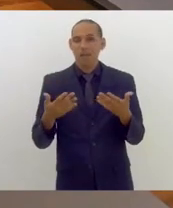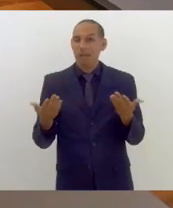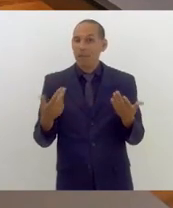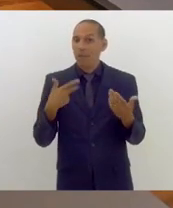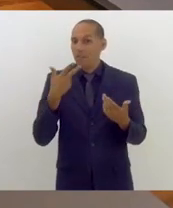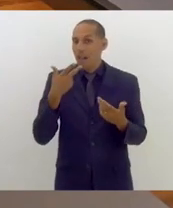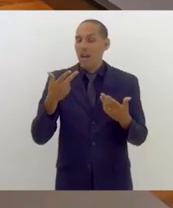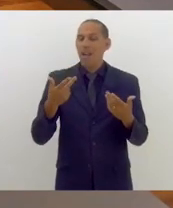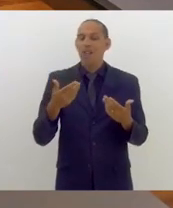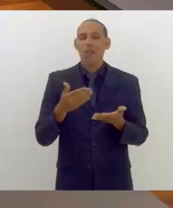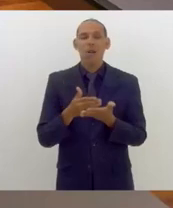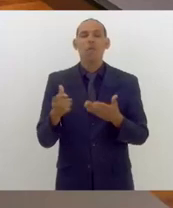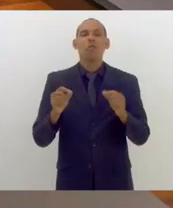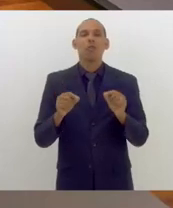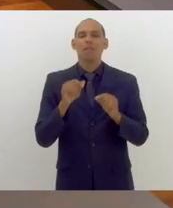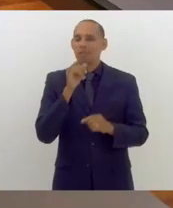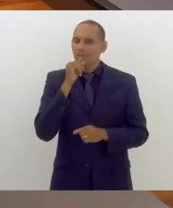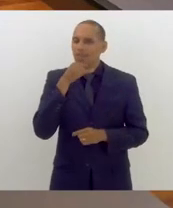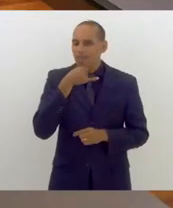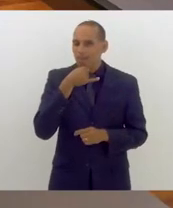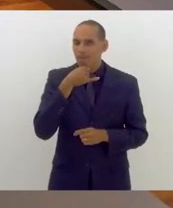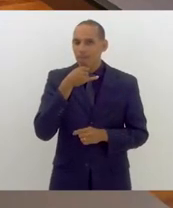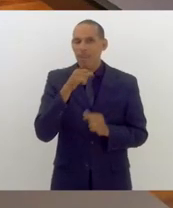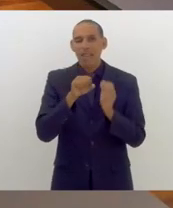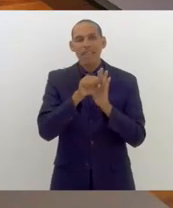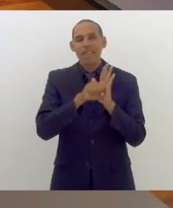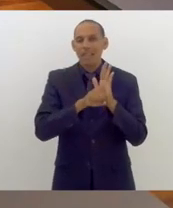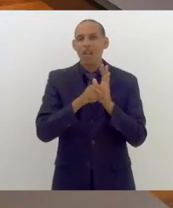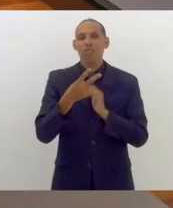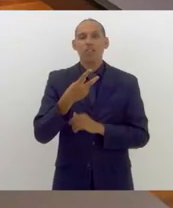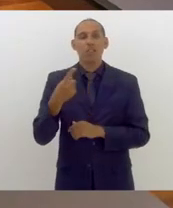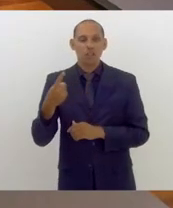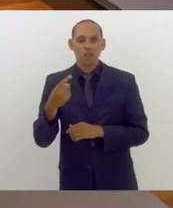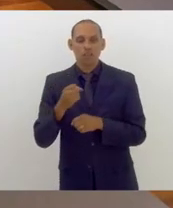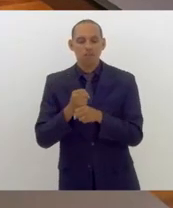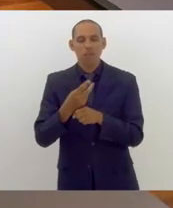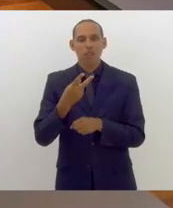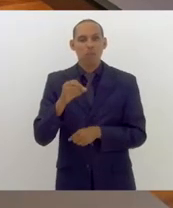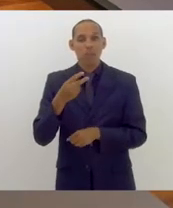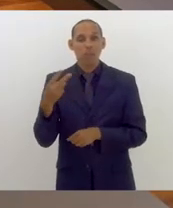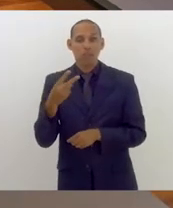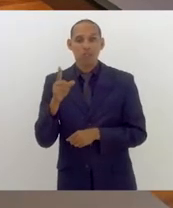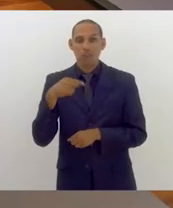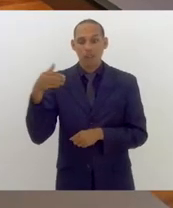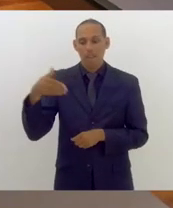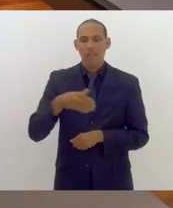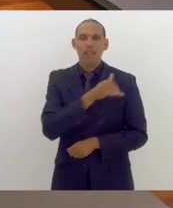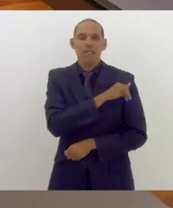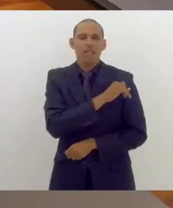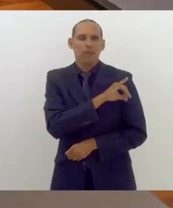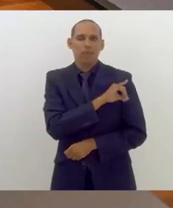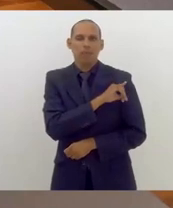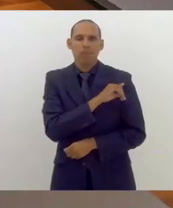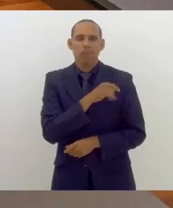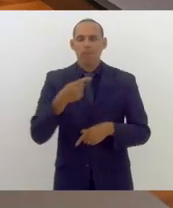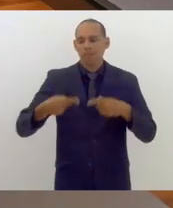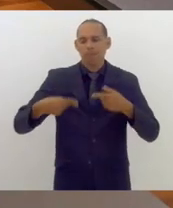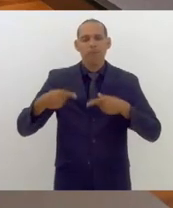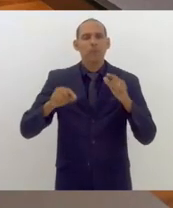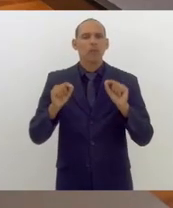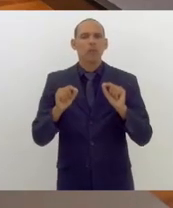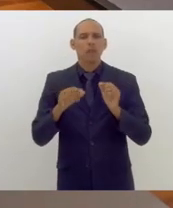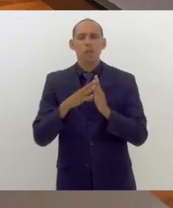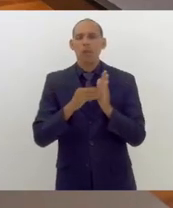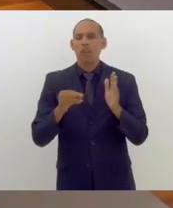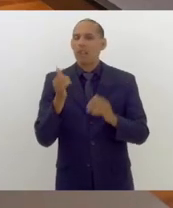minha falamentando que em pleno século 21 do ano de 2022 a gente aqui no Rio de Janeiro debatendo sobre